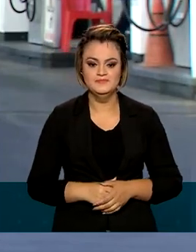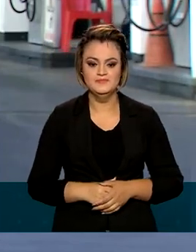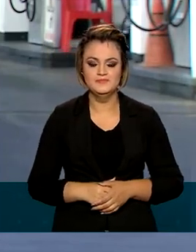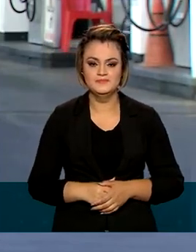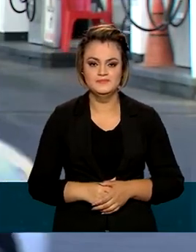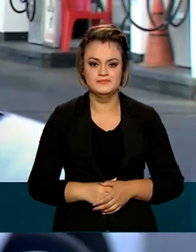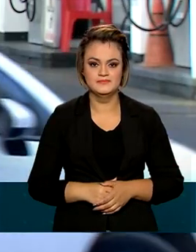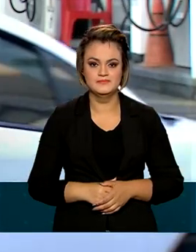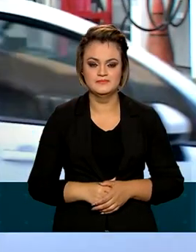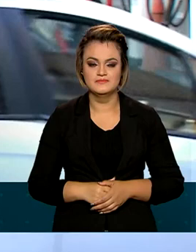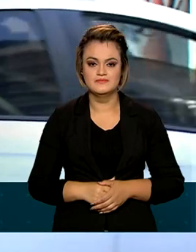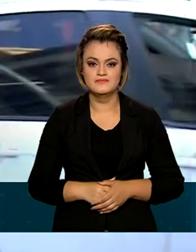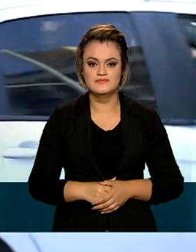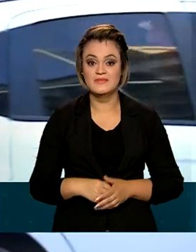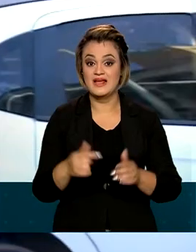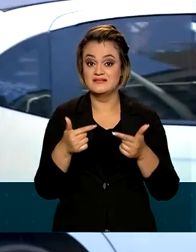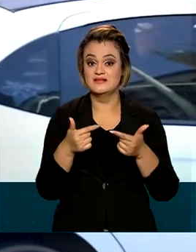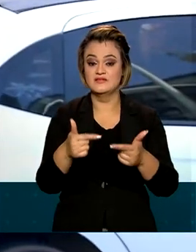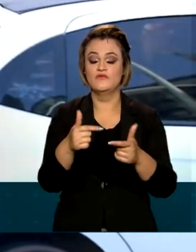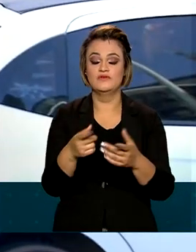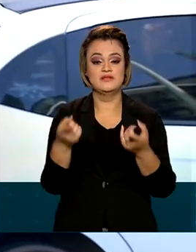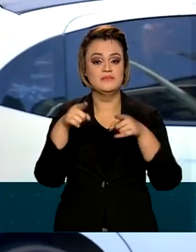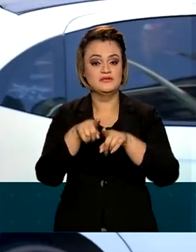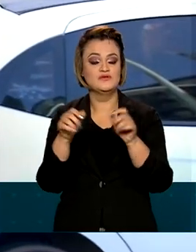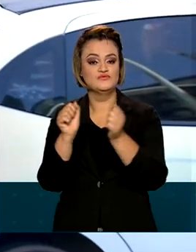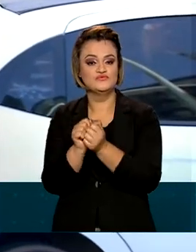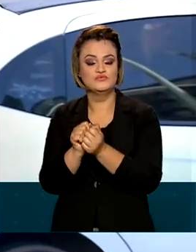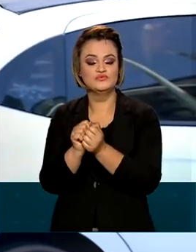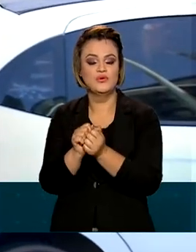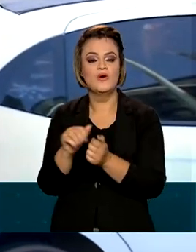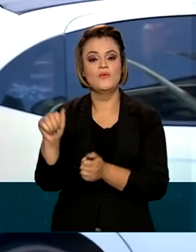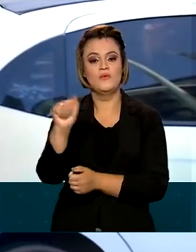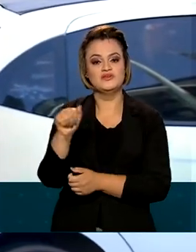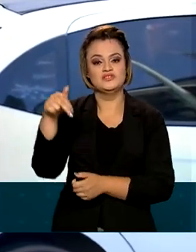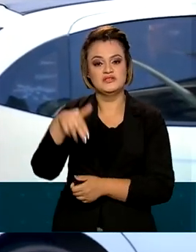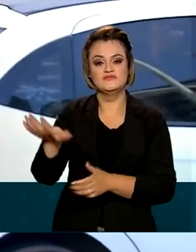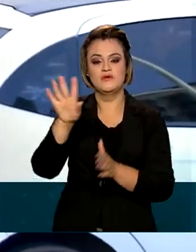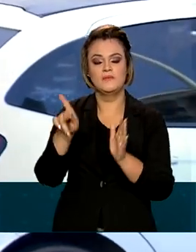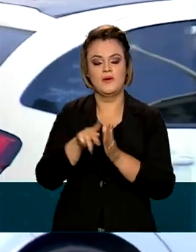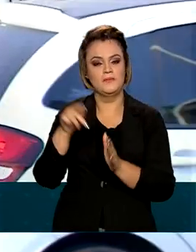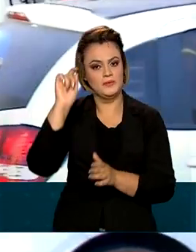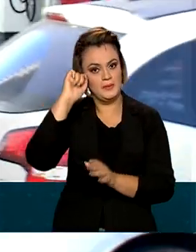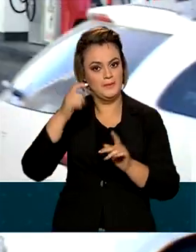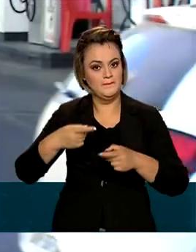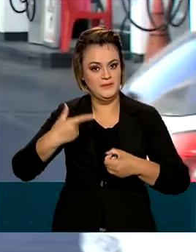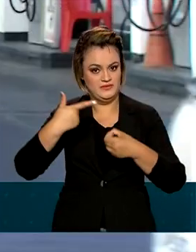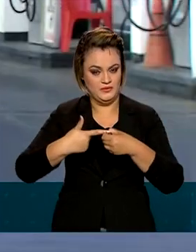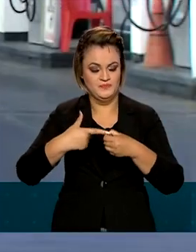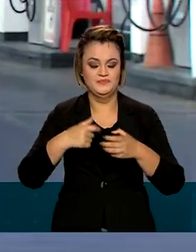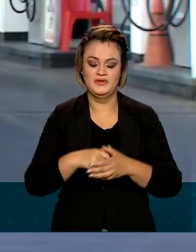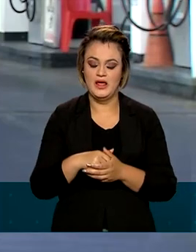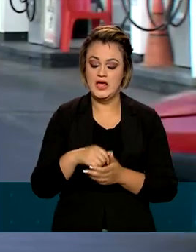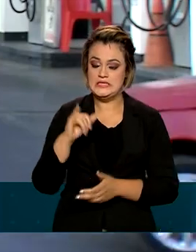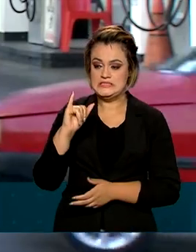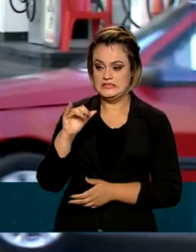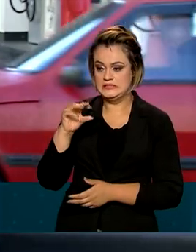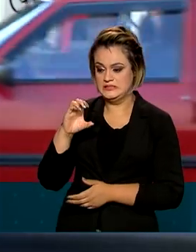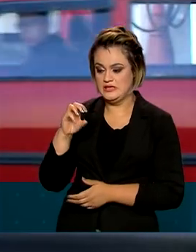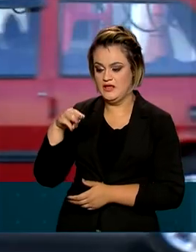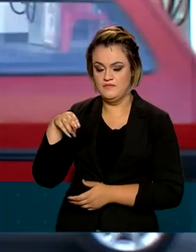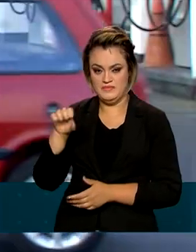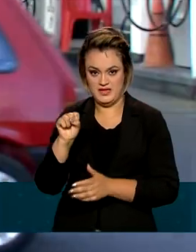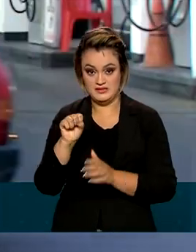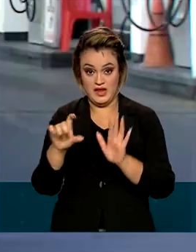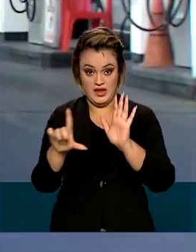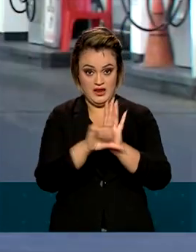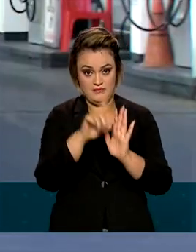essa redução de imposto, né? Essa ação será feita em parceria com a Agência Nacional do Petróleo. Depois que a redução do ICMS sobre os combustíveis virou